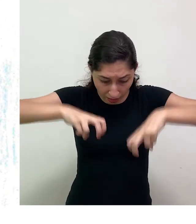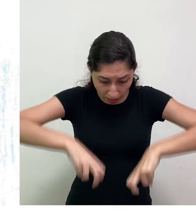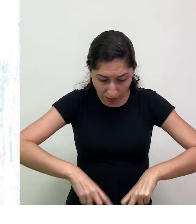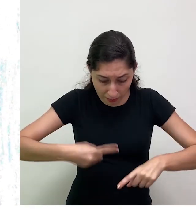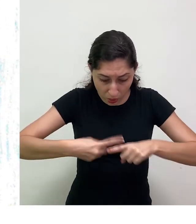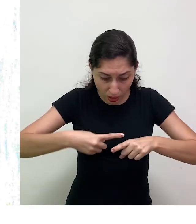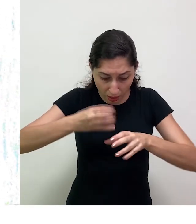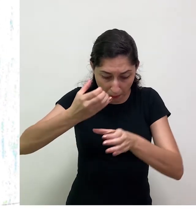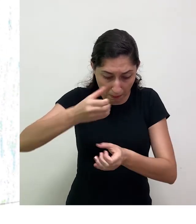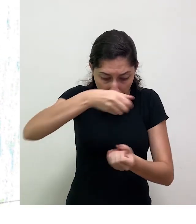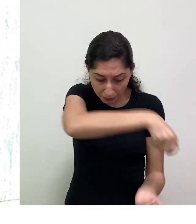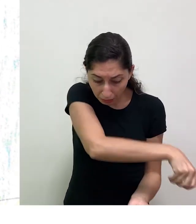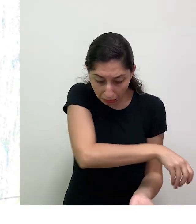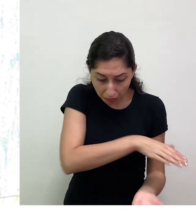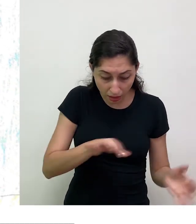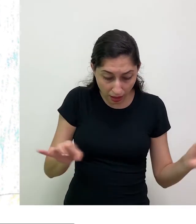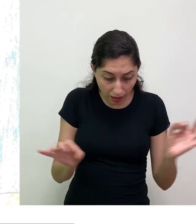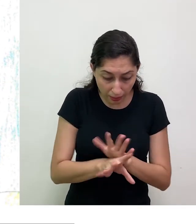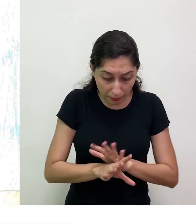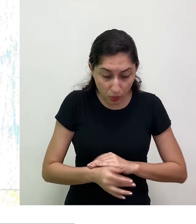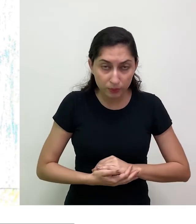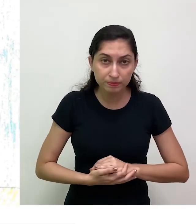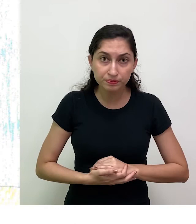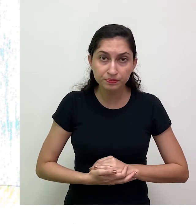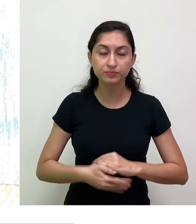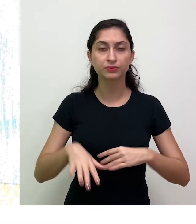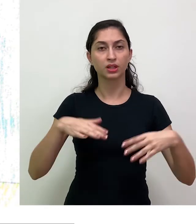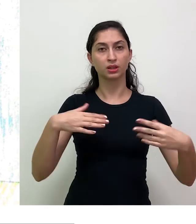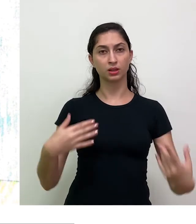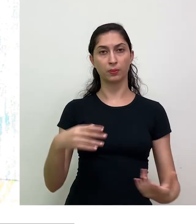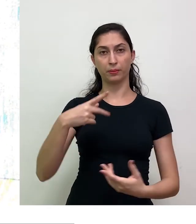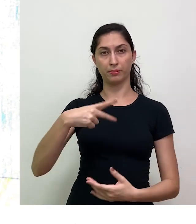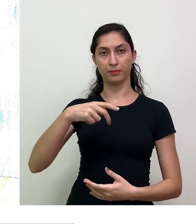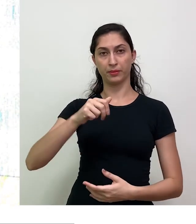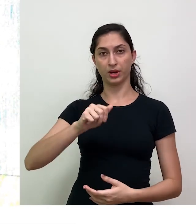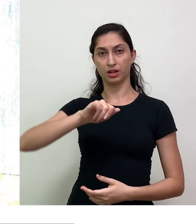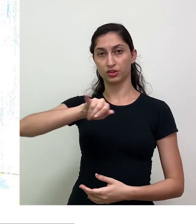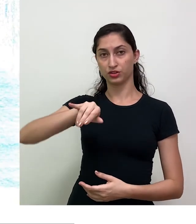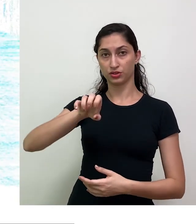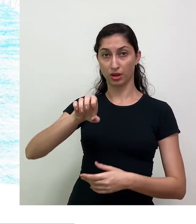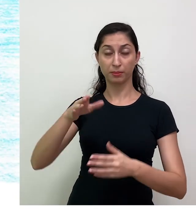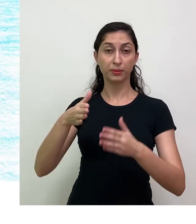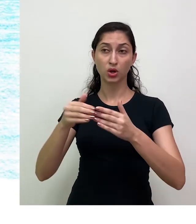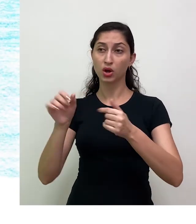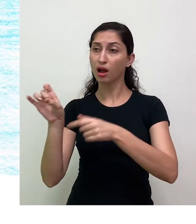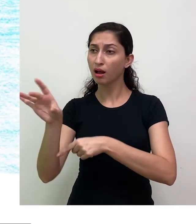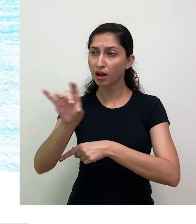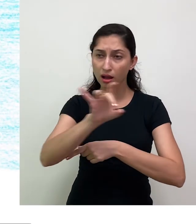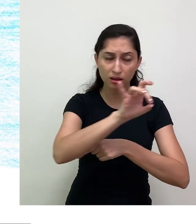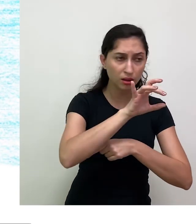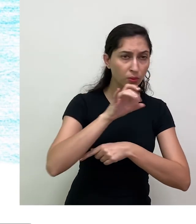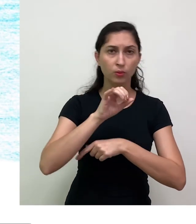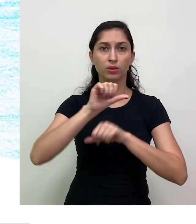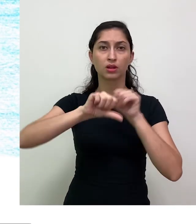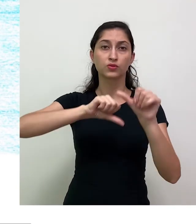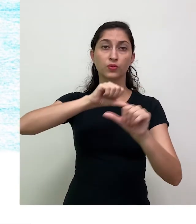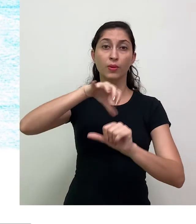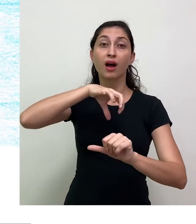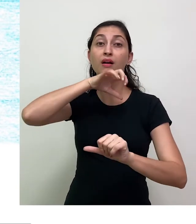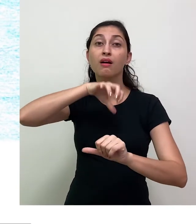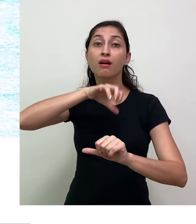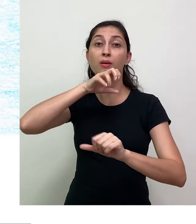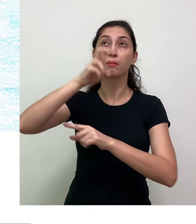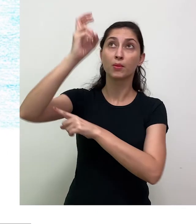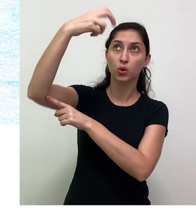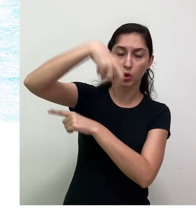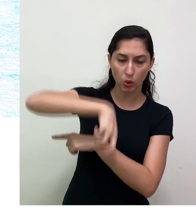cipó. Então, um dos pajés falou para cada um virar um bicho e pular. Um deles virou porco do